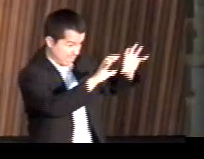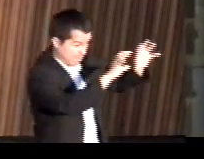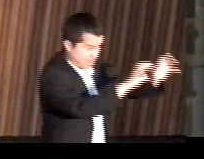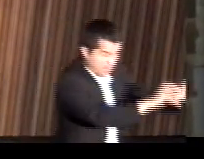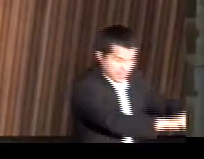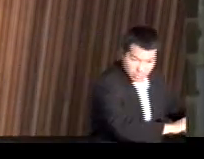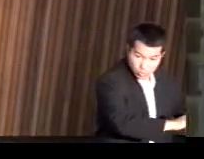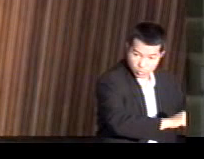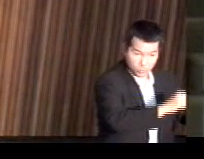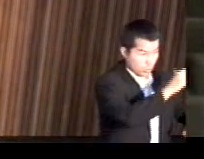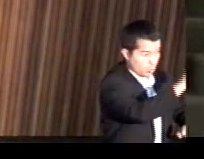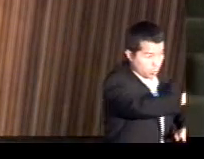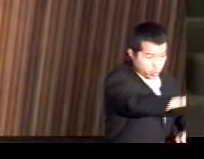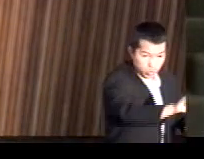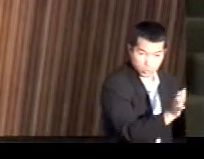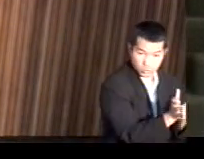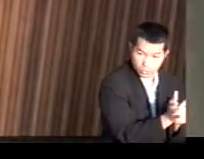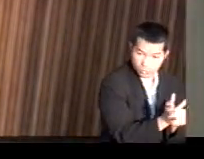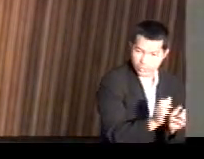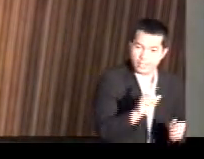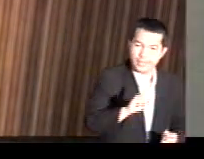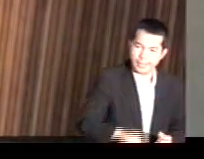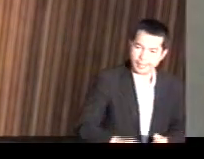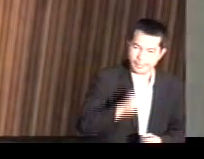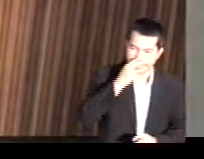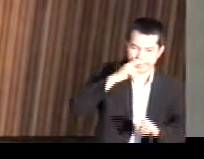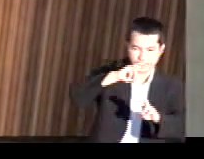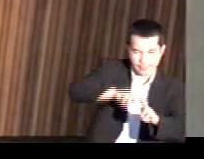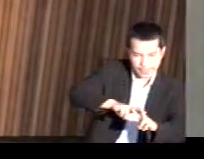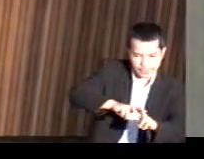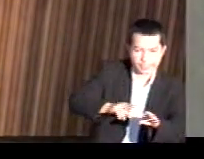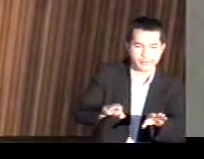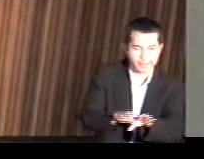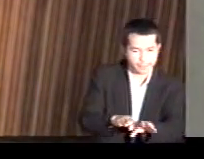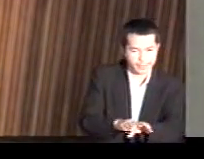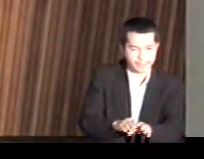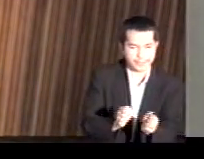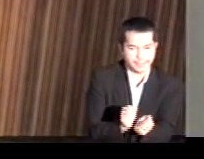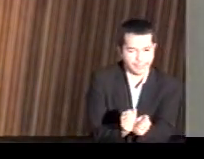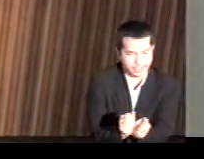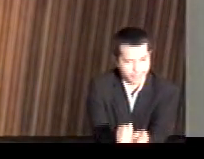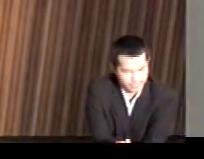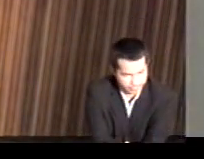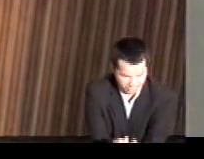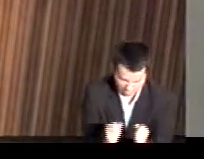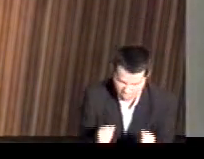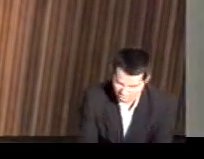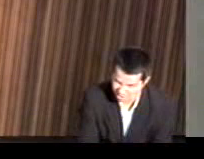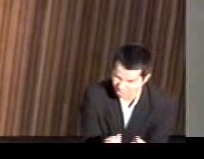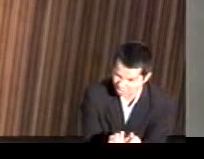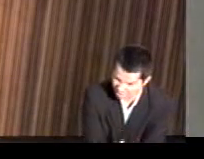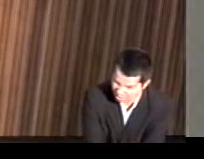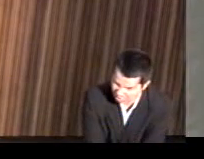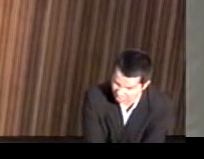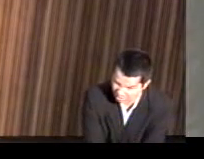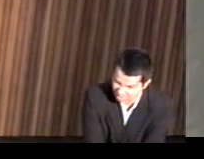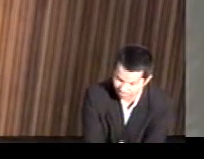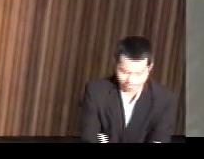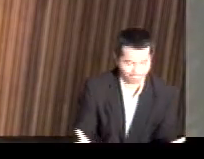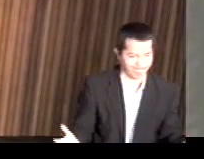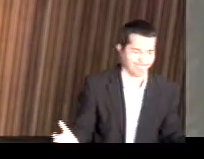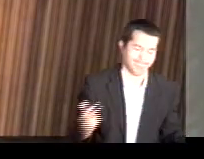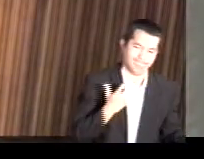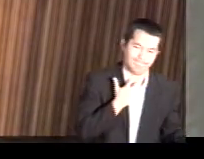385 homens, trabalhadores lá, que cuidavam do seu rebanho, que não eram soldados, É claro que defendiam os seus